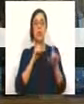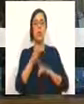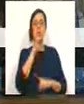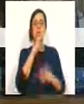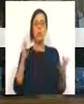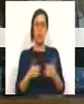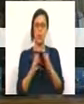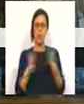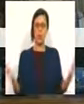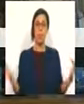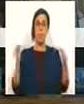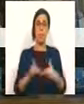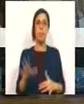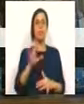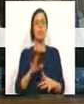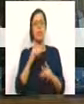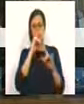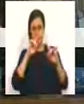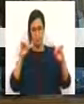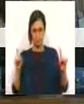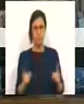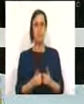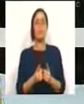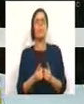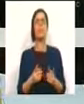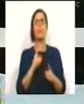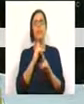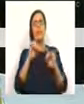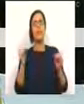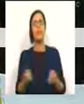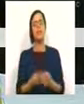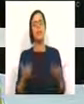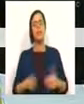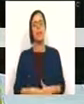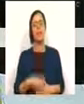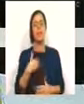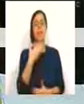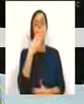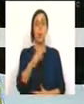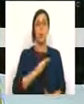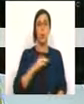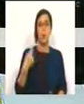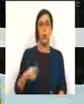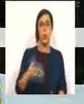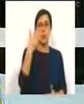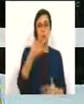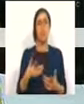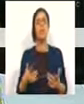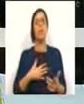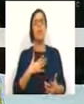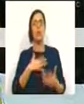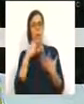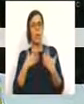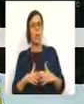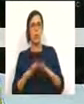todos os presentes uma forma quase tudo graphic em termos simples solicitar ao senhor presidente até para que não haja